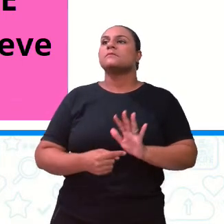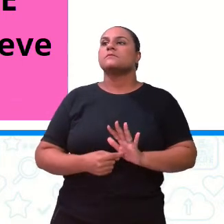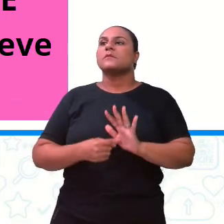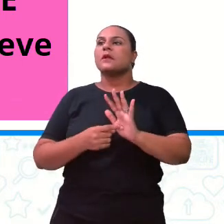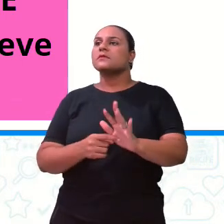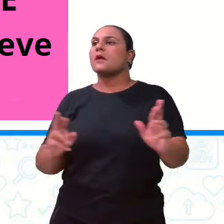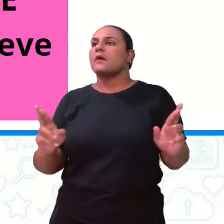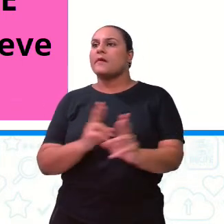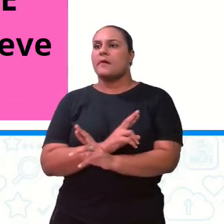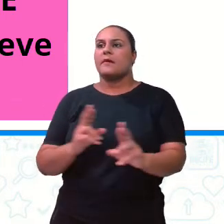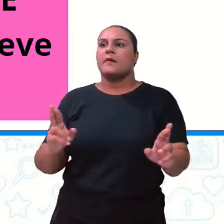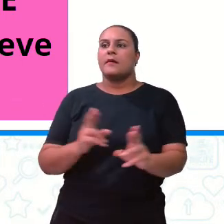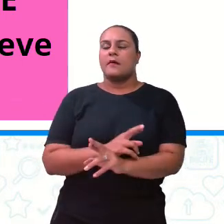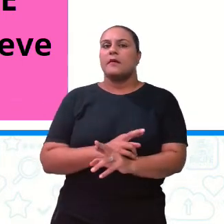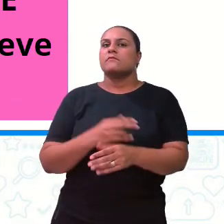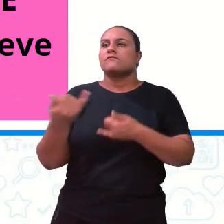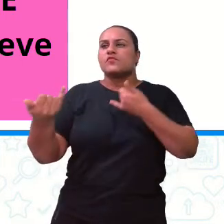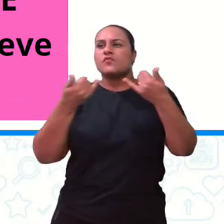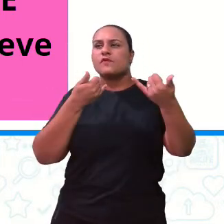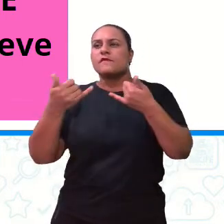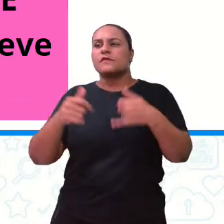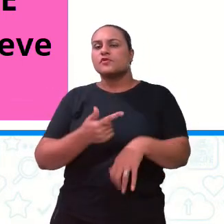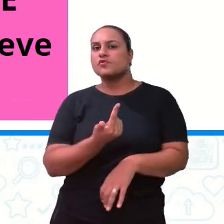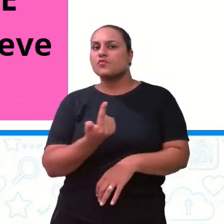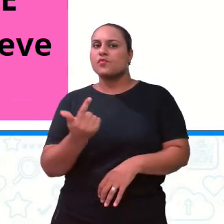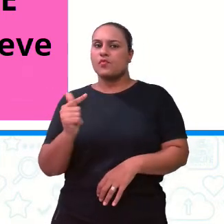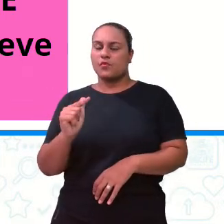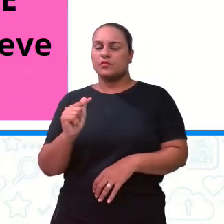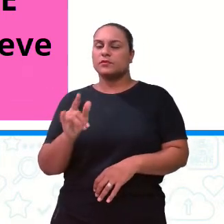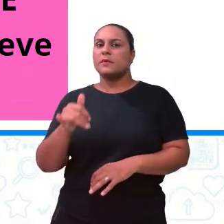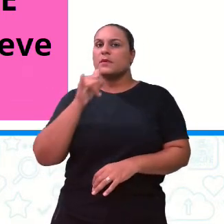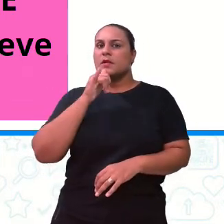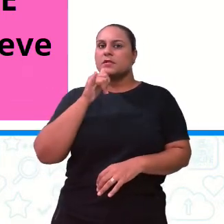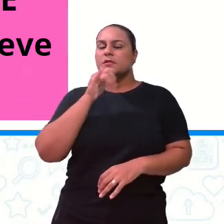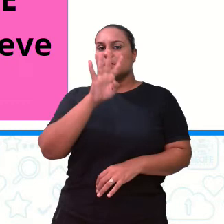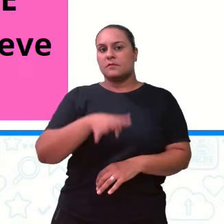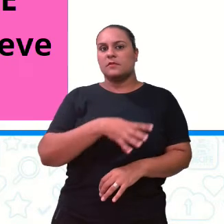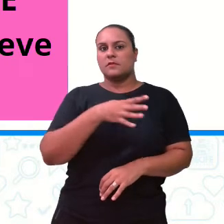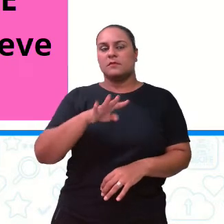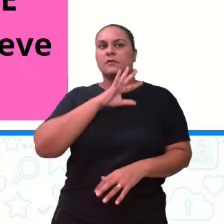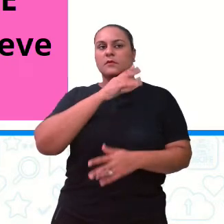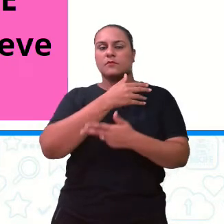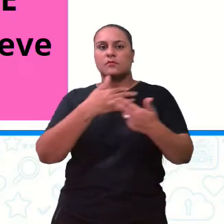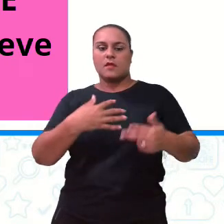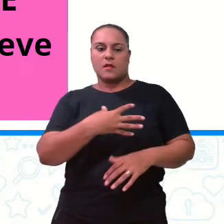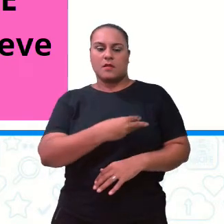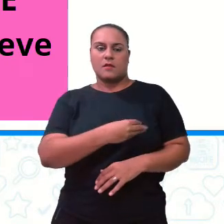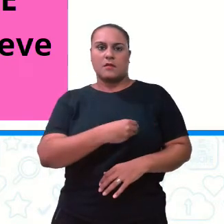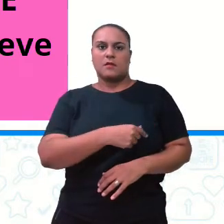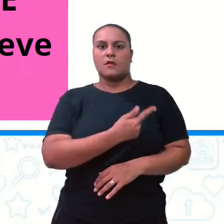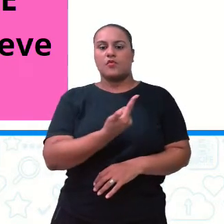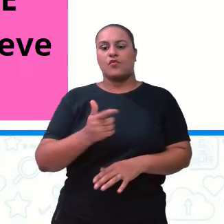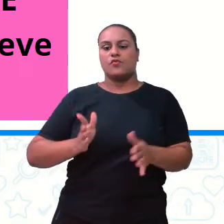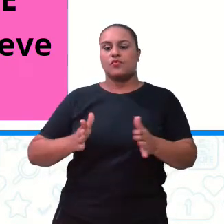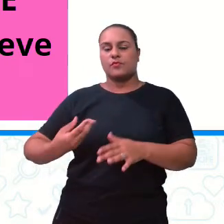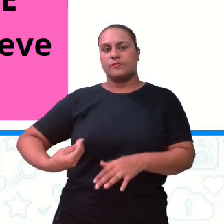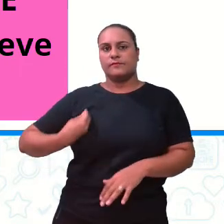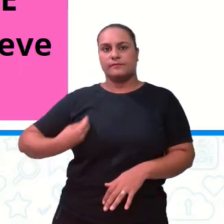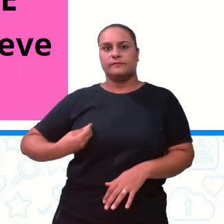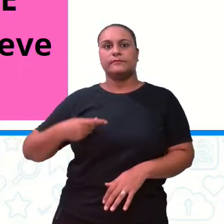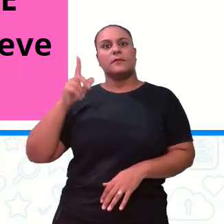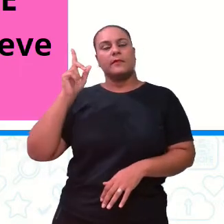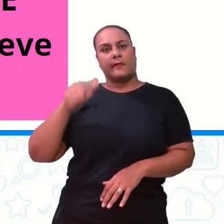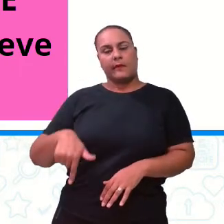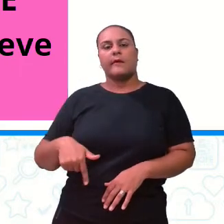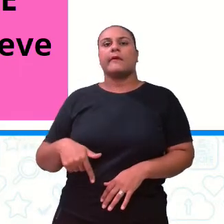apresentar a relação entre uma informação e outra, como o mamífero e o tempo de vida. Ela é formada